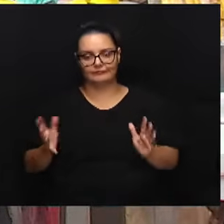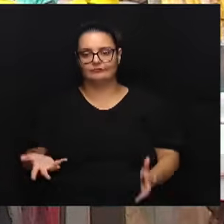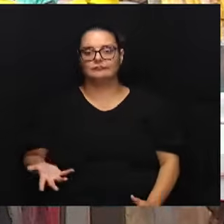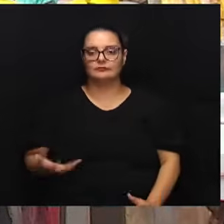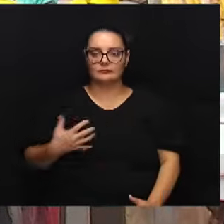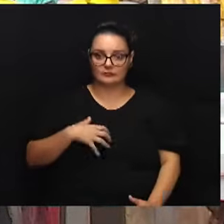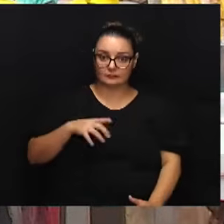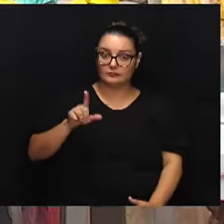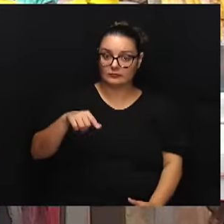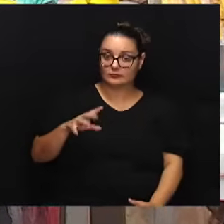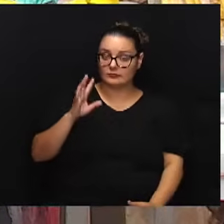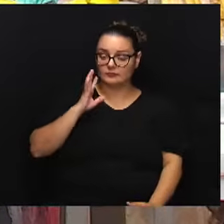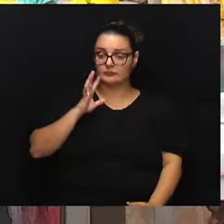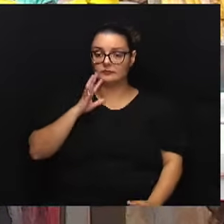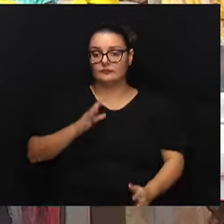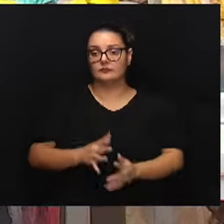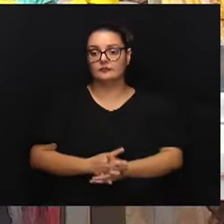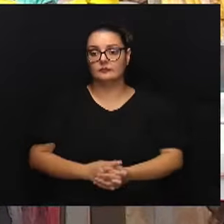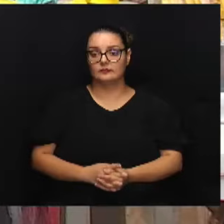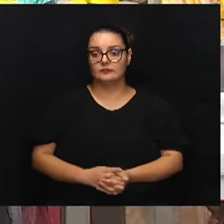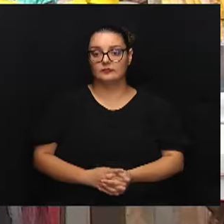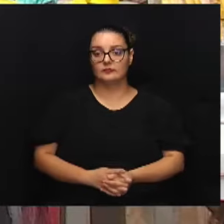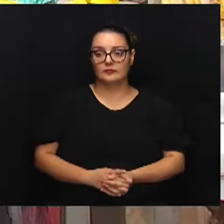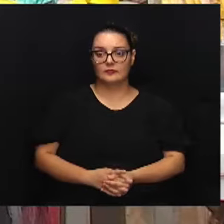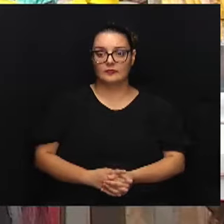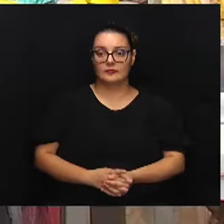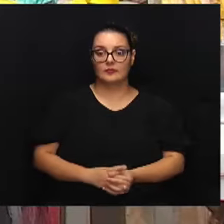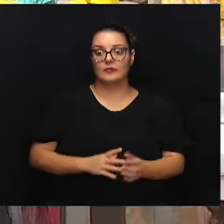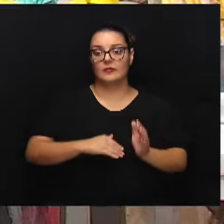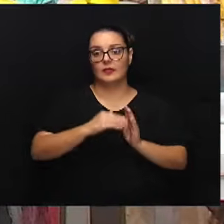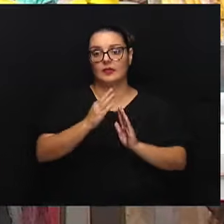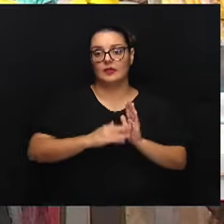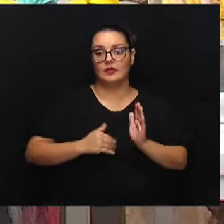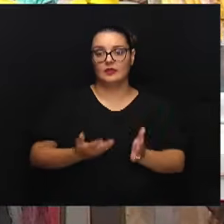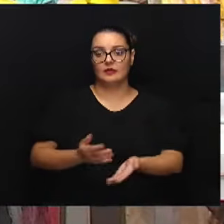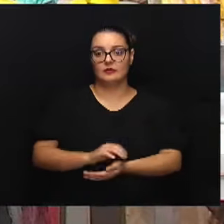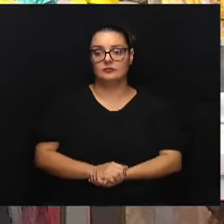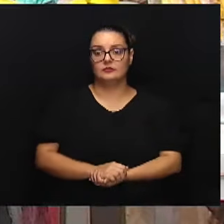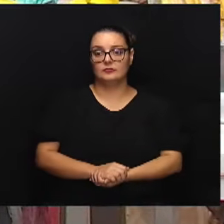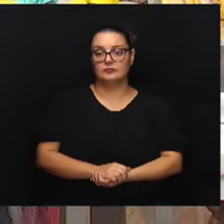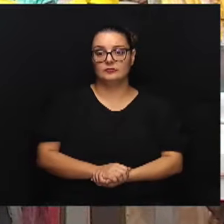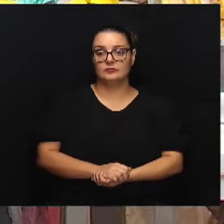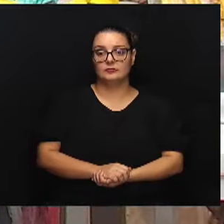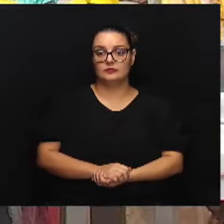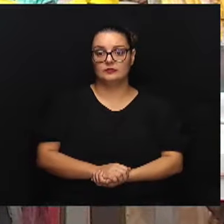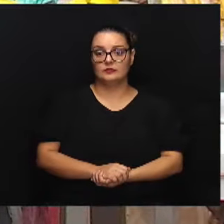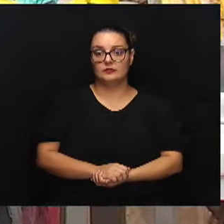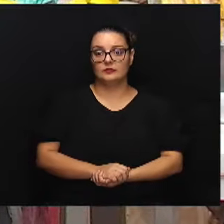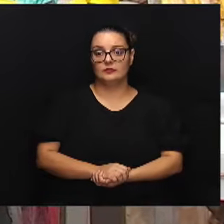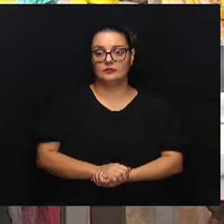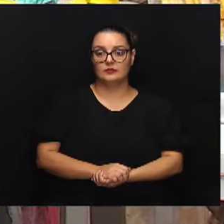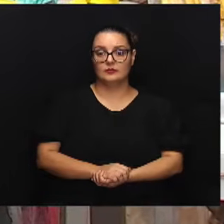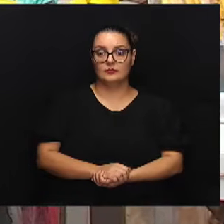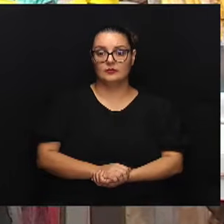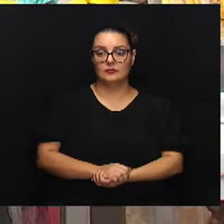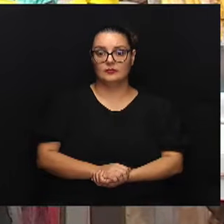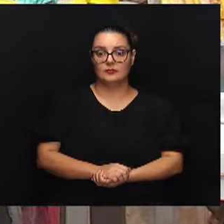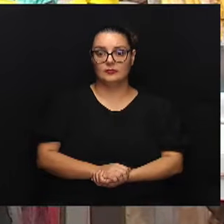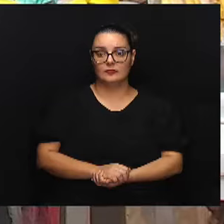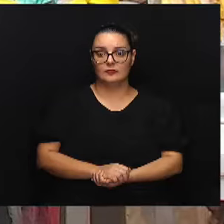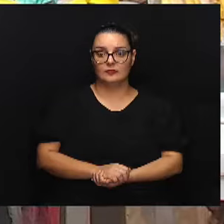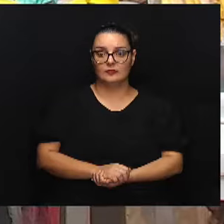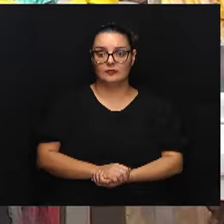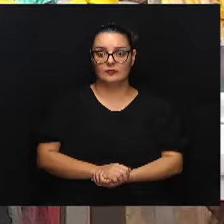que é interessante. É claro que com o pincel, olha só, eu passei o branco aqui, o pincel tá branco, né? Tá. Vocês